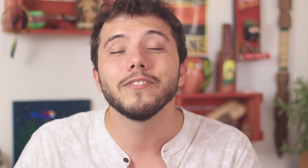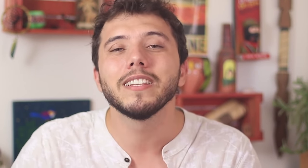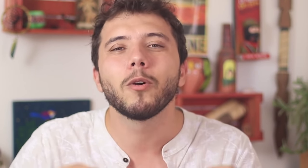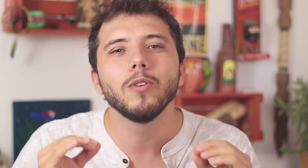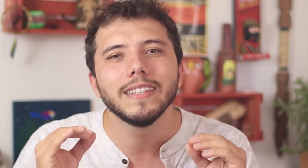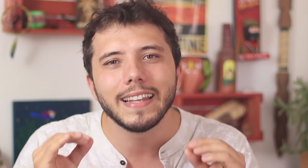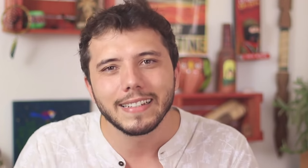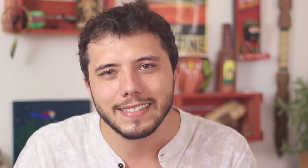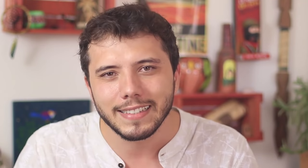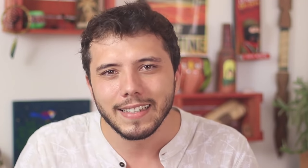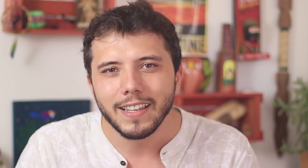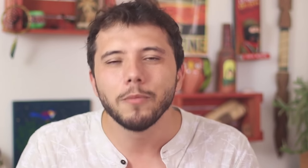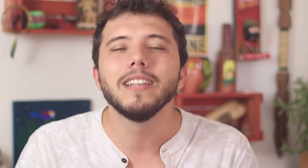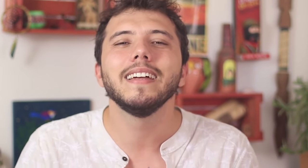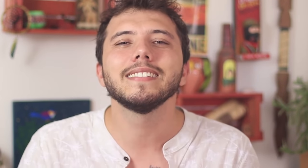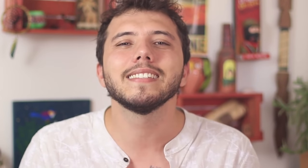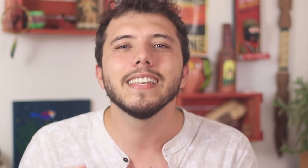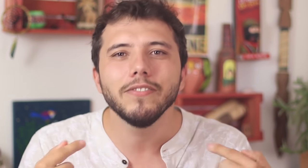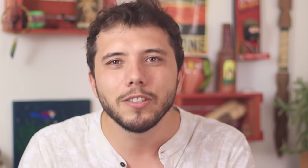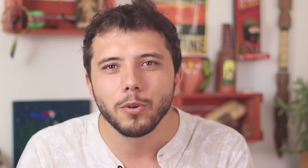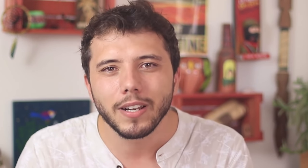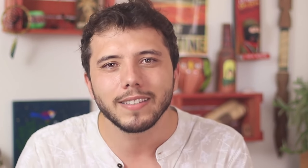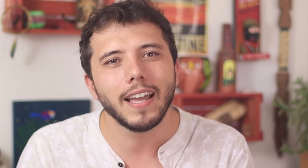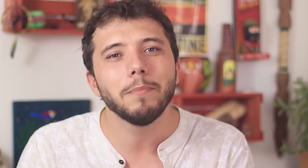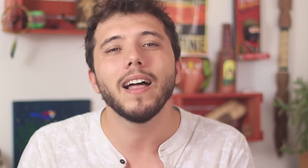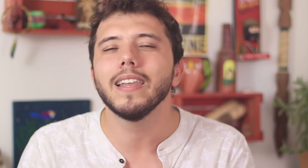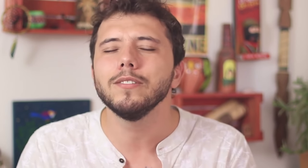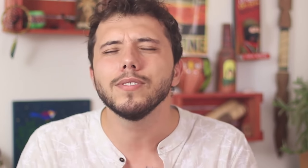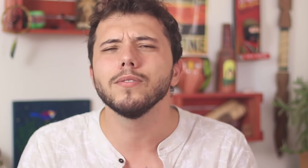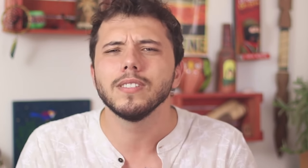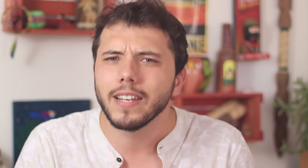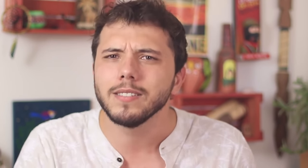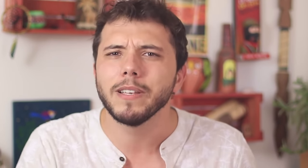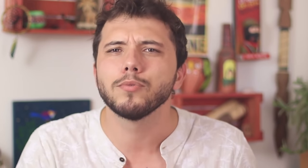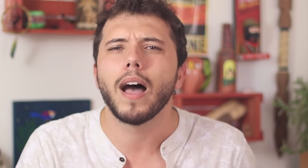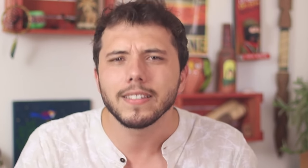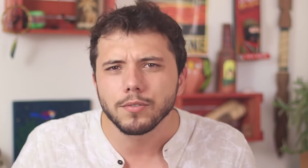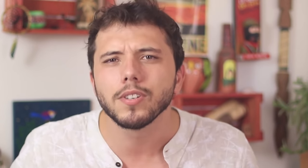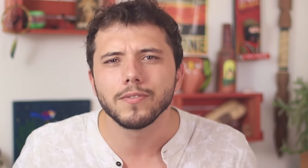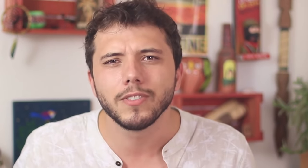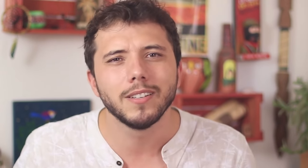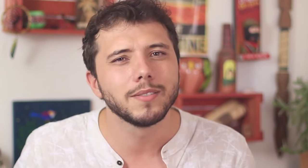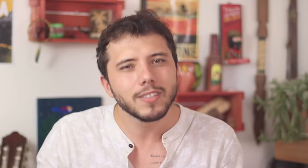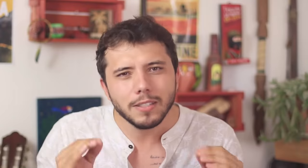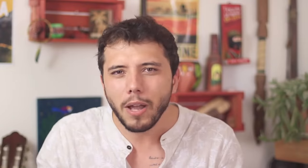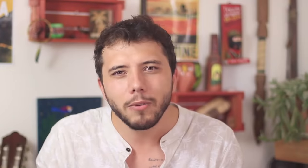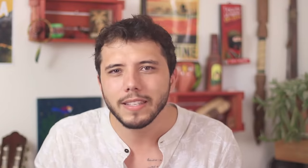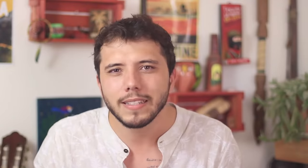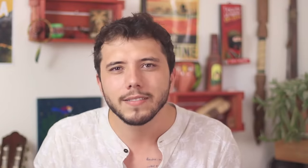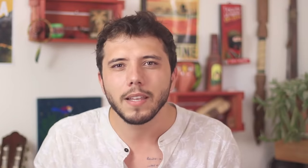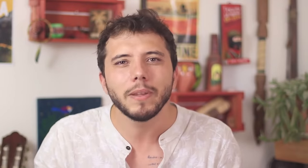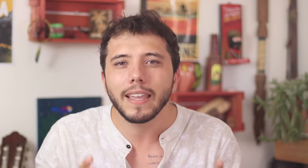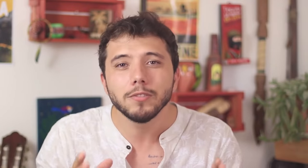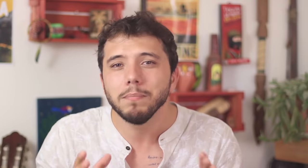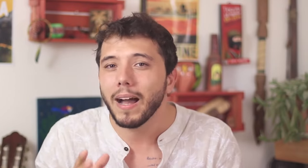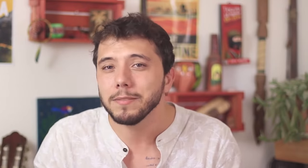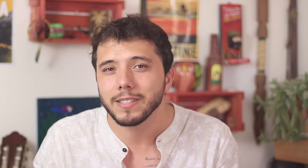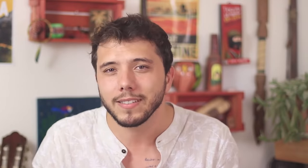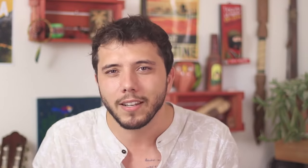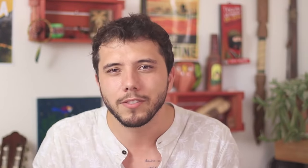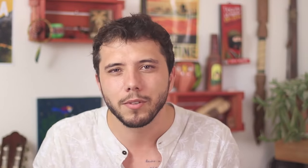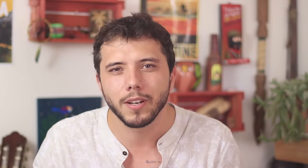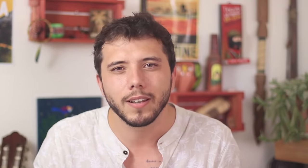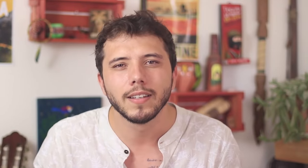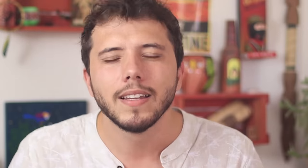precisa ser feita com liderança e uma liderança servidora que tá aí para além dos seus interesses pessoais e dos seus filhos você não é um líder é